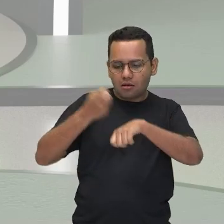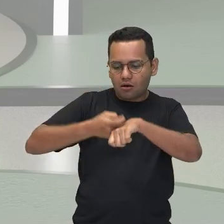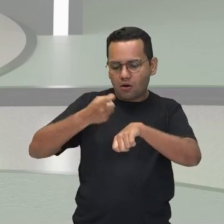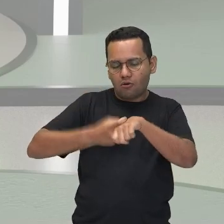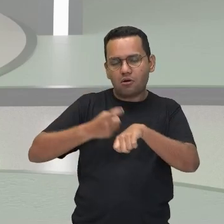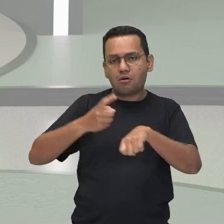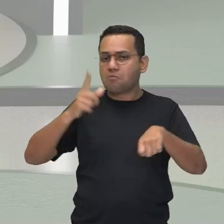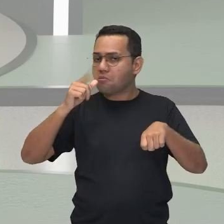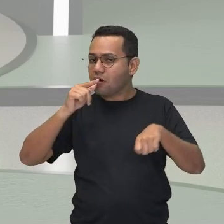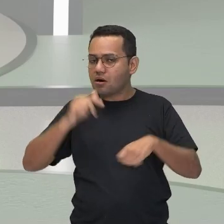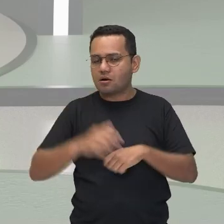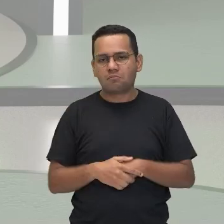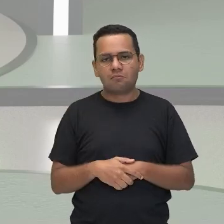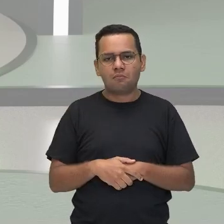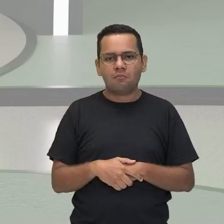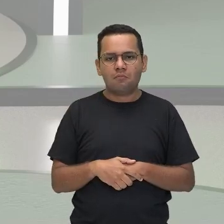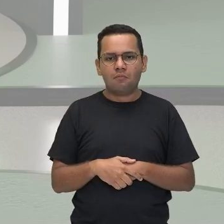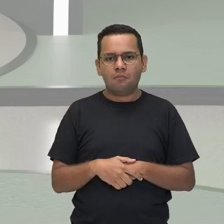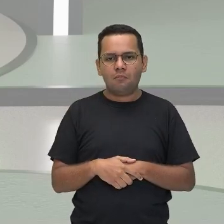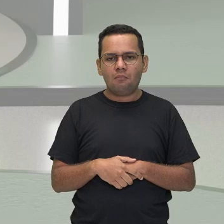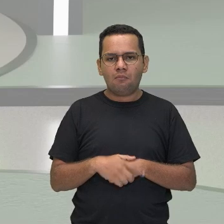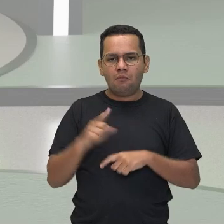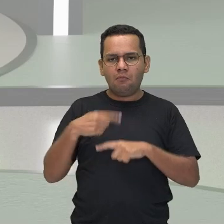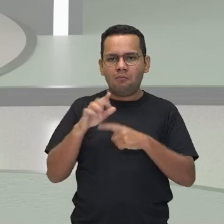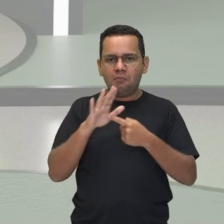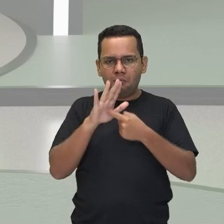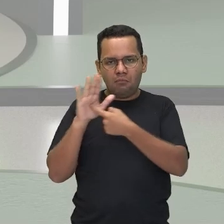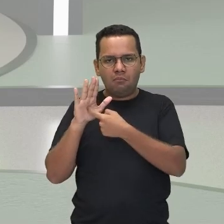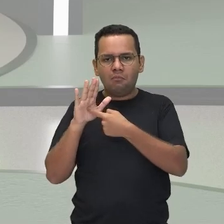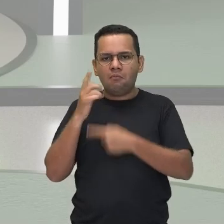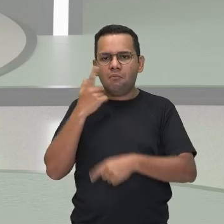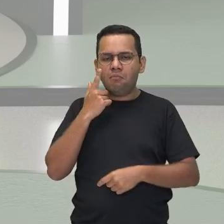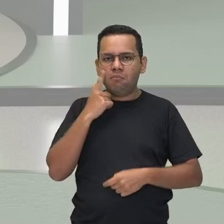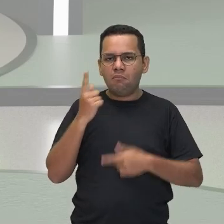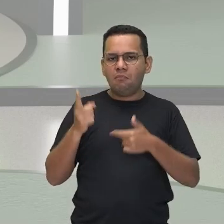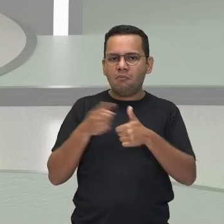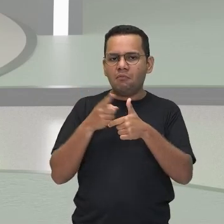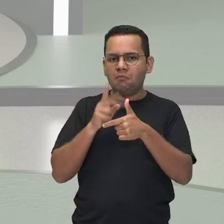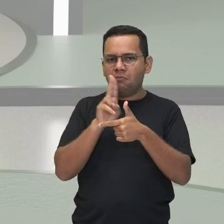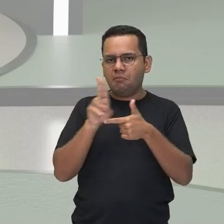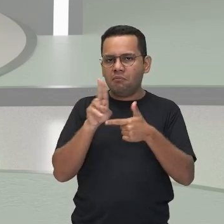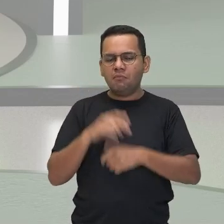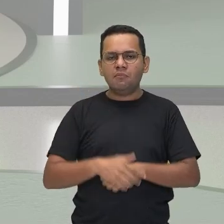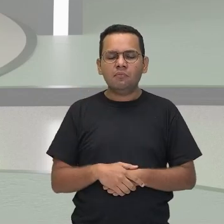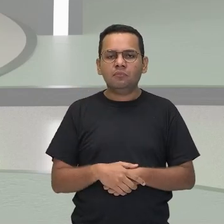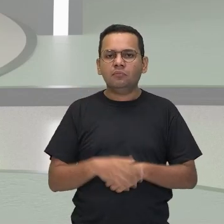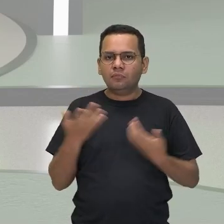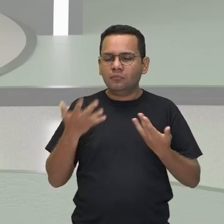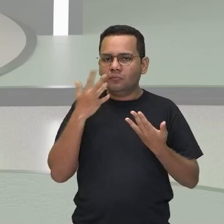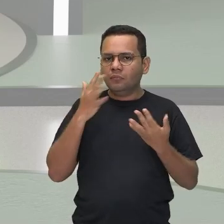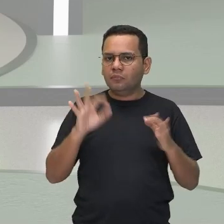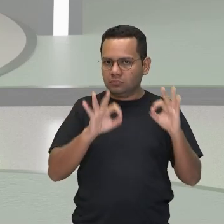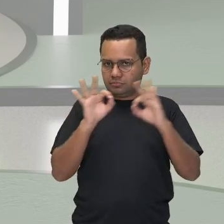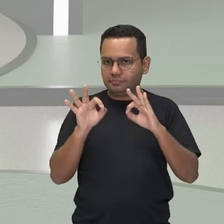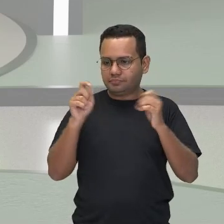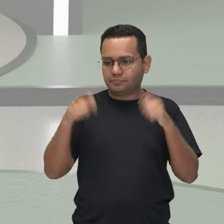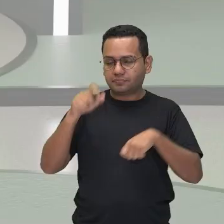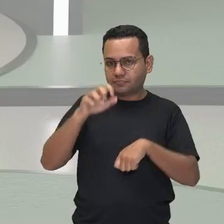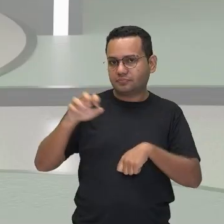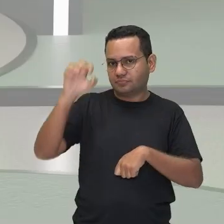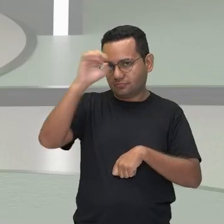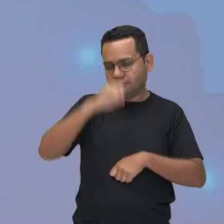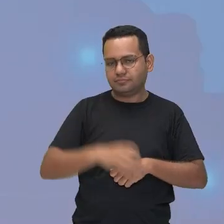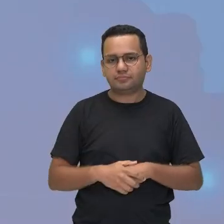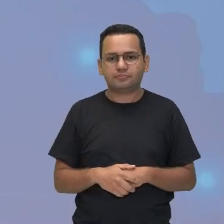uma mistura e depois vai ser demonstrado o processo de decantação. Então, atenção para aprender bastante aí sobre esse processo com esse